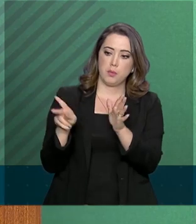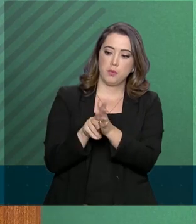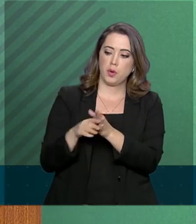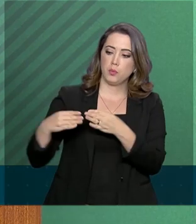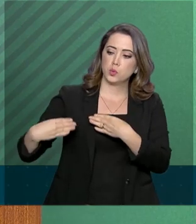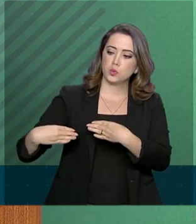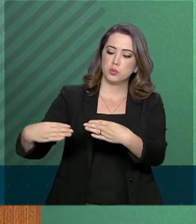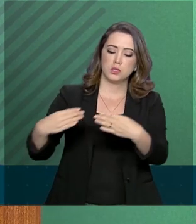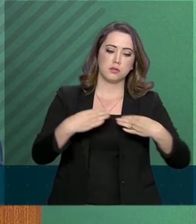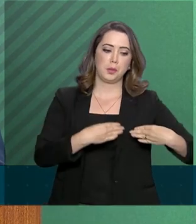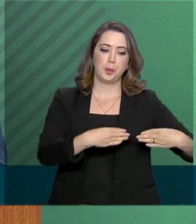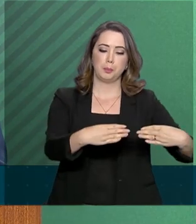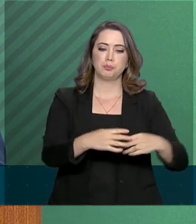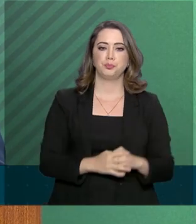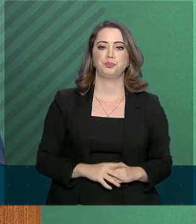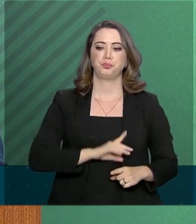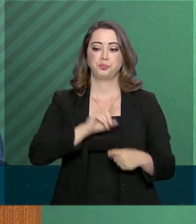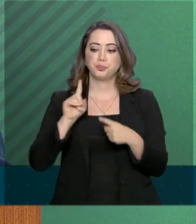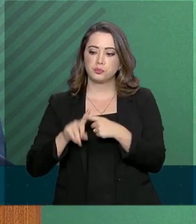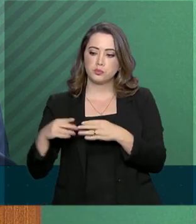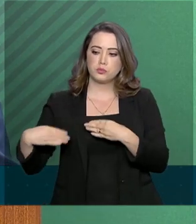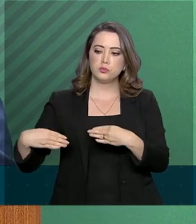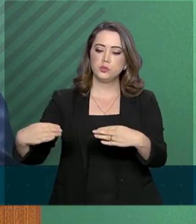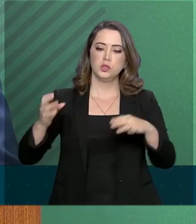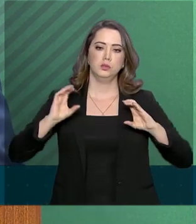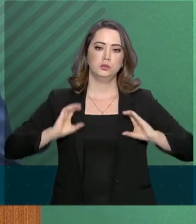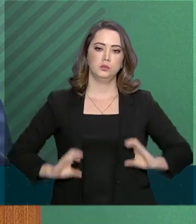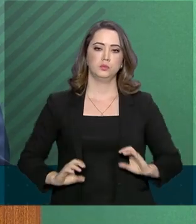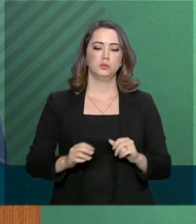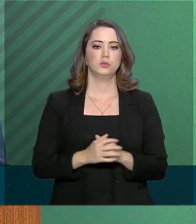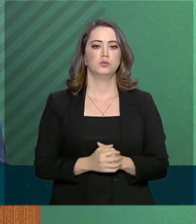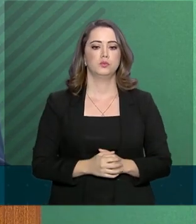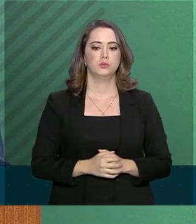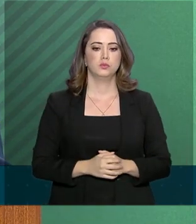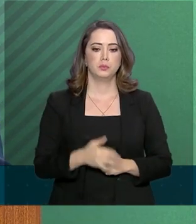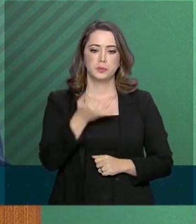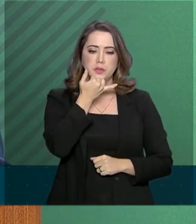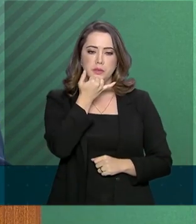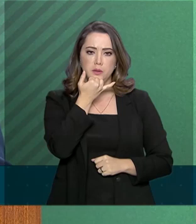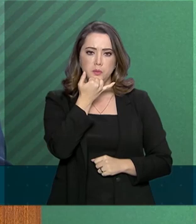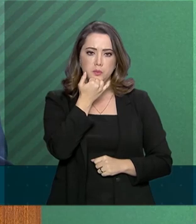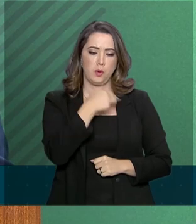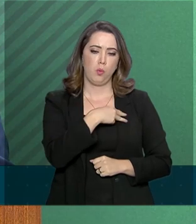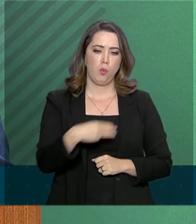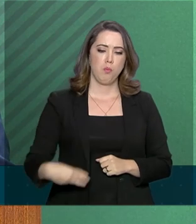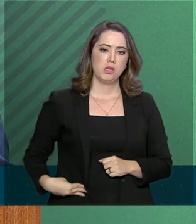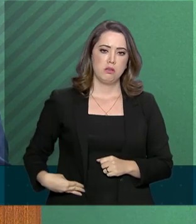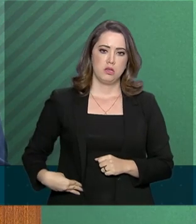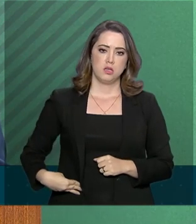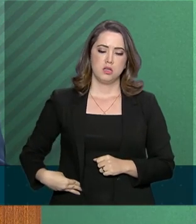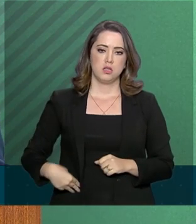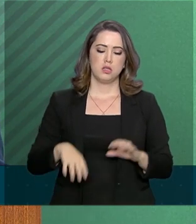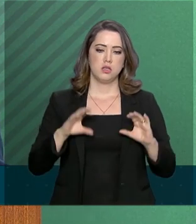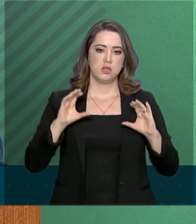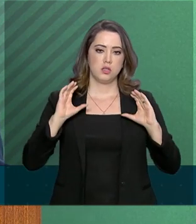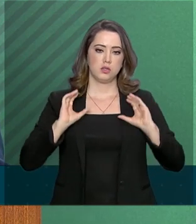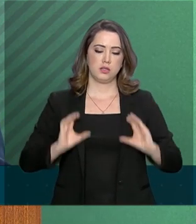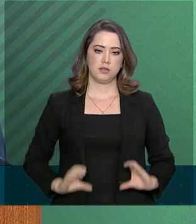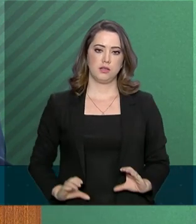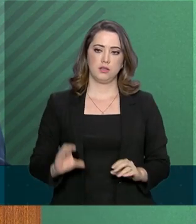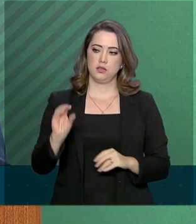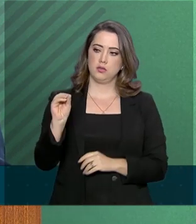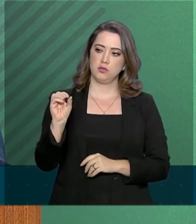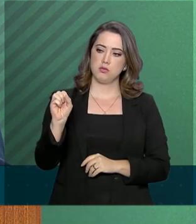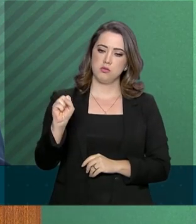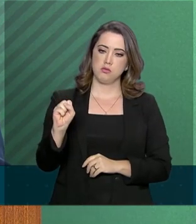ministério da cidadania o ministério da cidadania o perdão o ministro da cidadania osmar terra